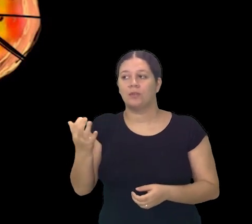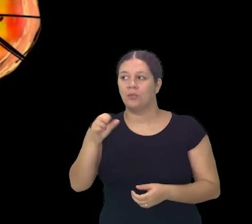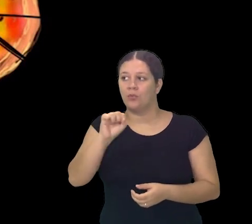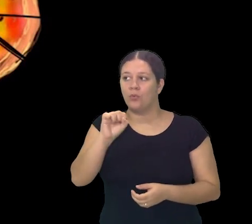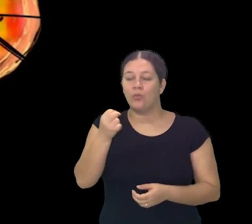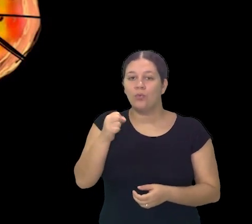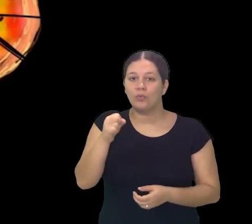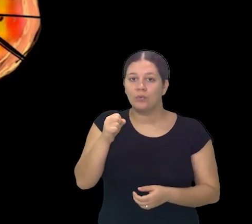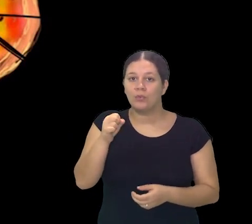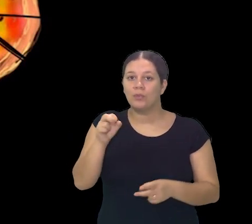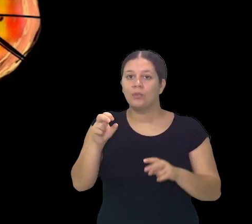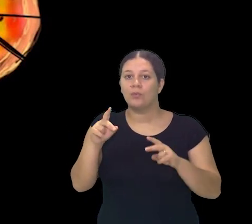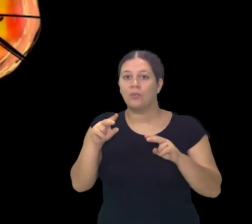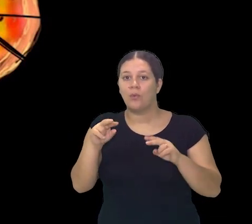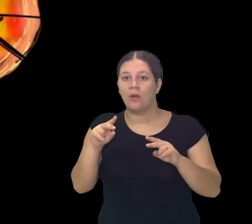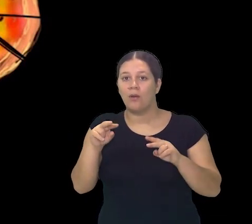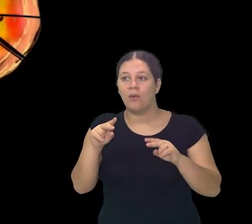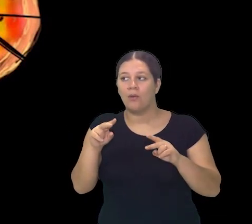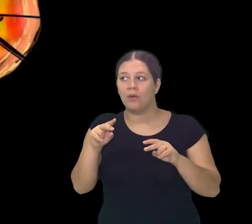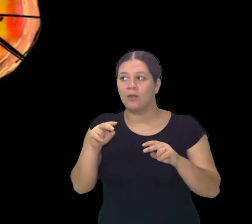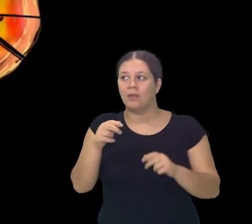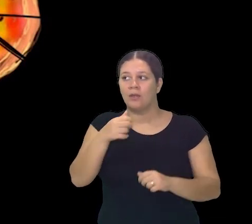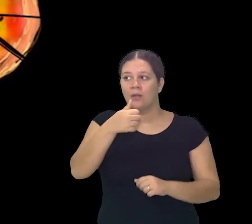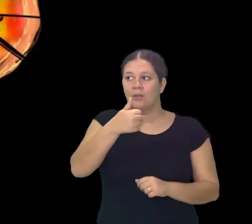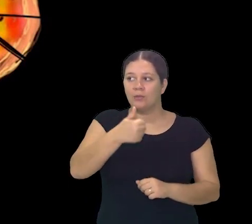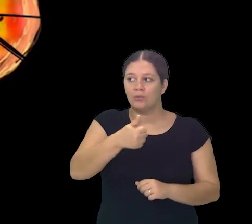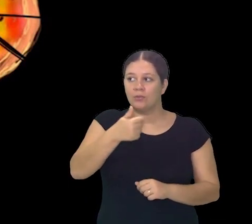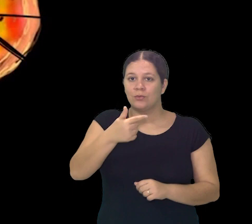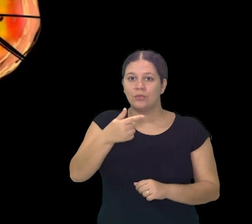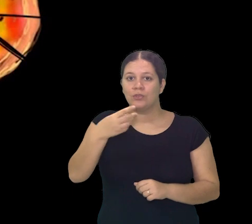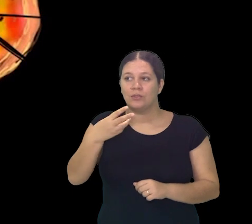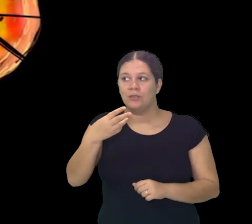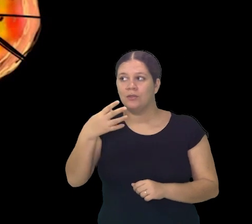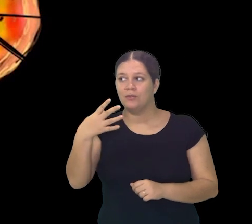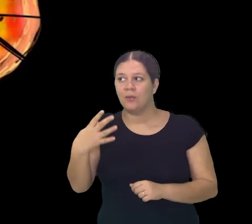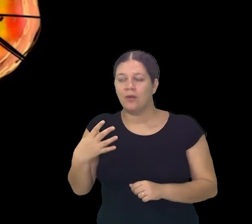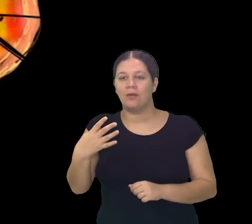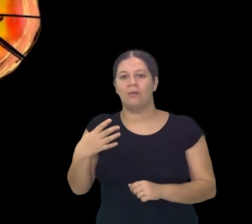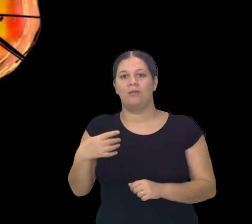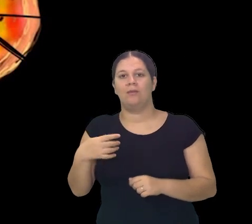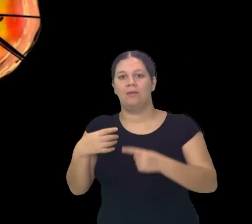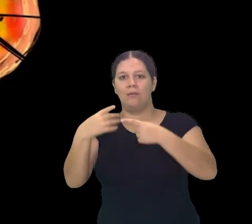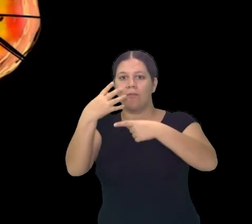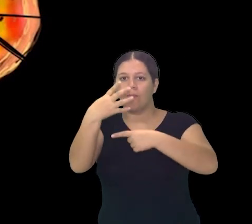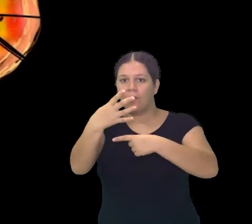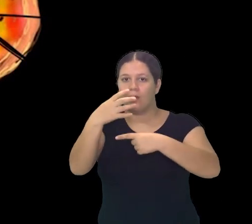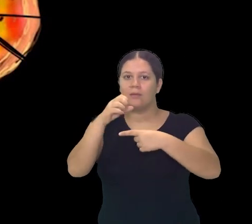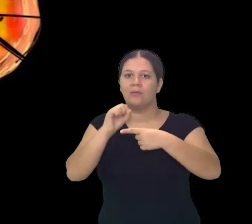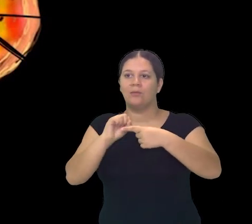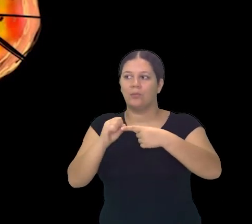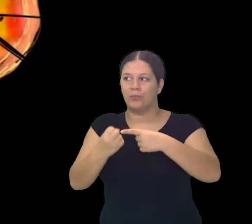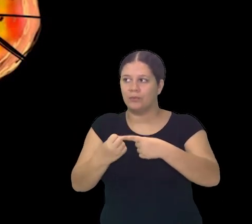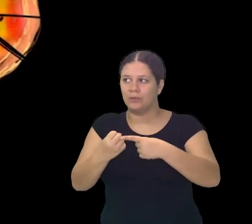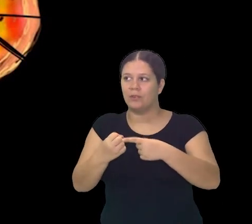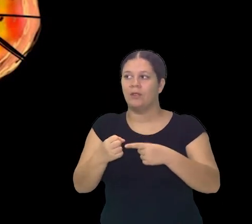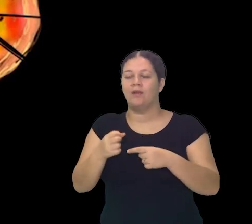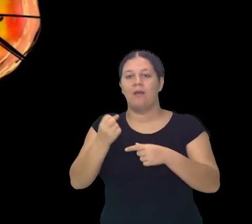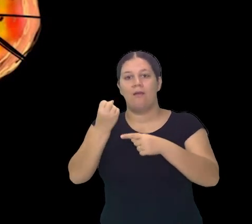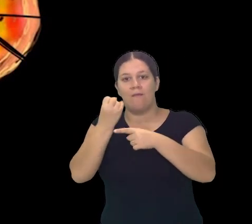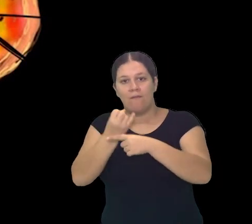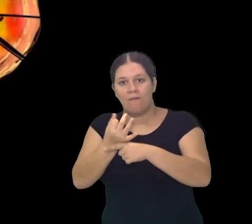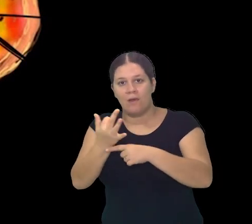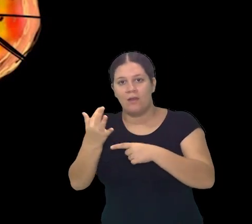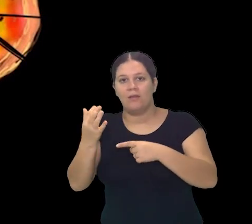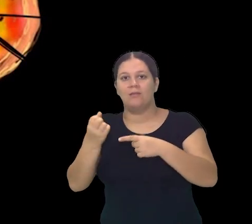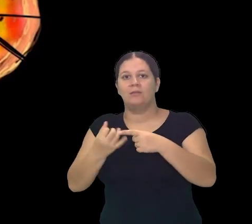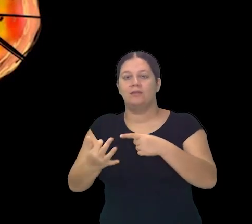8 pedaços iguais eu comi? Comi 1, 2, 3, 4 daqueles 8 pedaços iguais. Mais uma vez essa